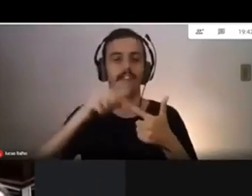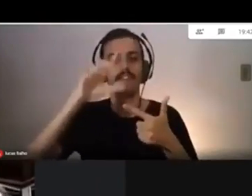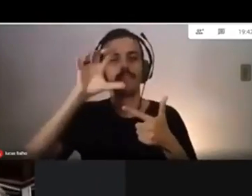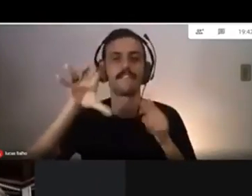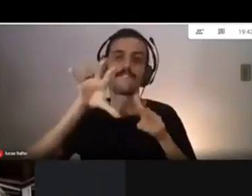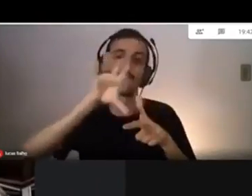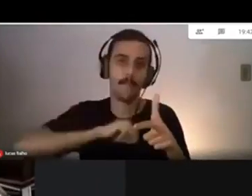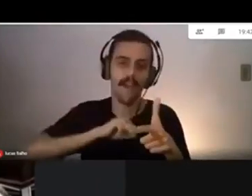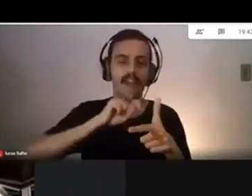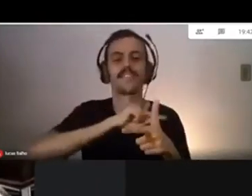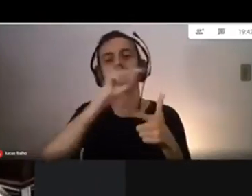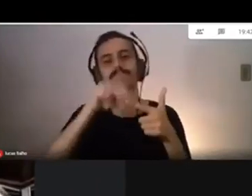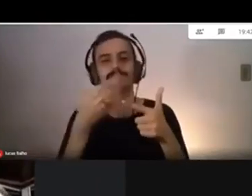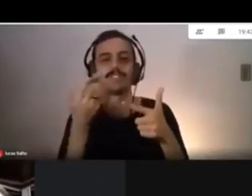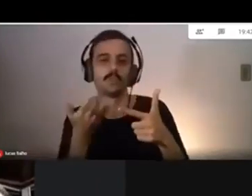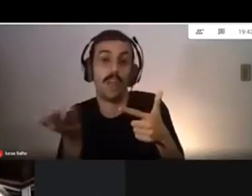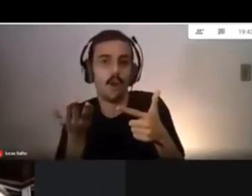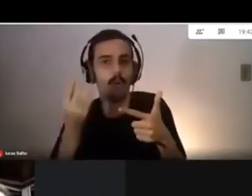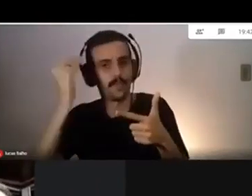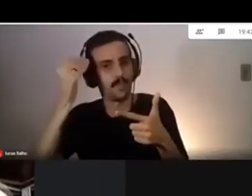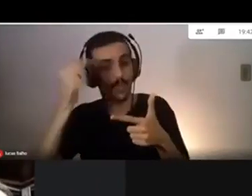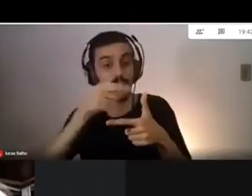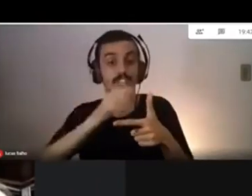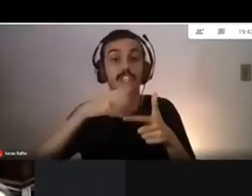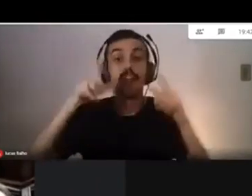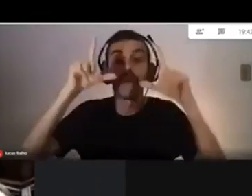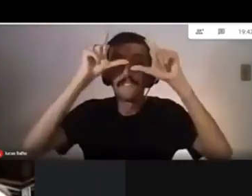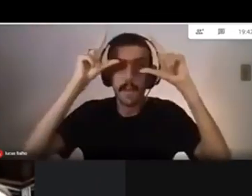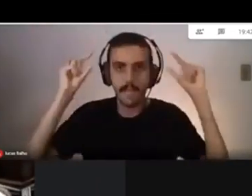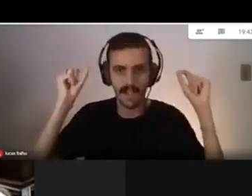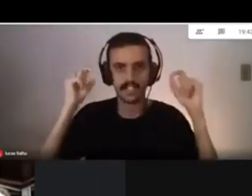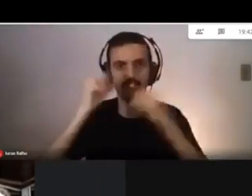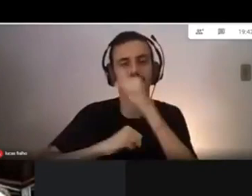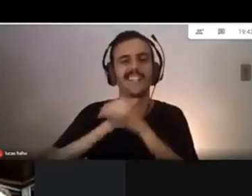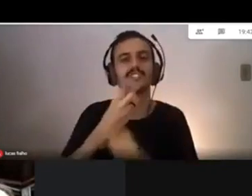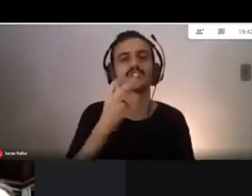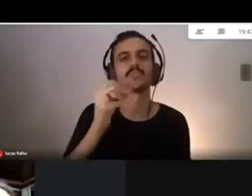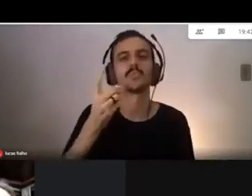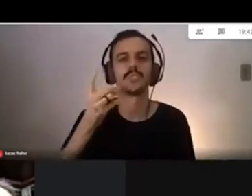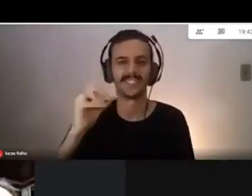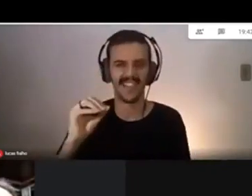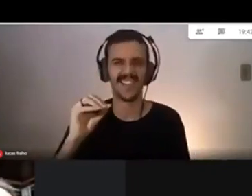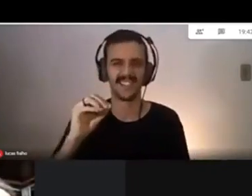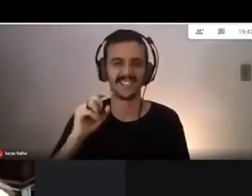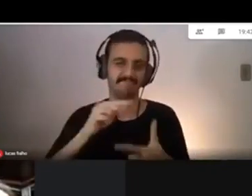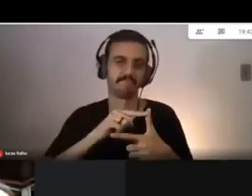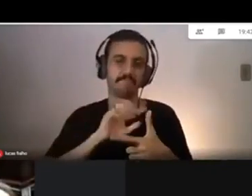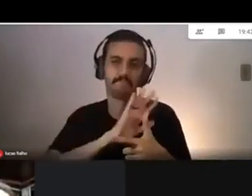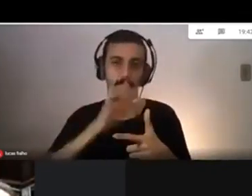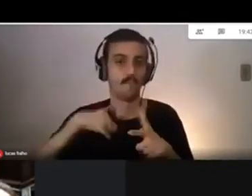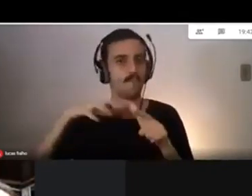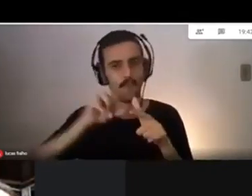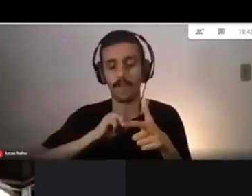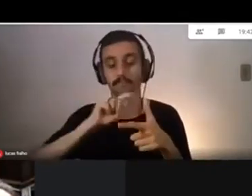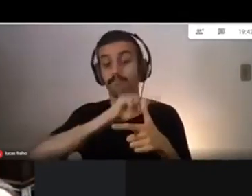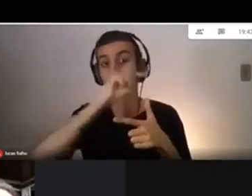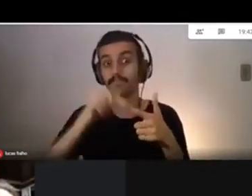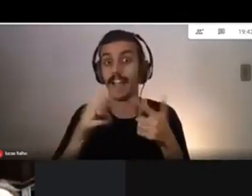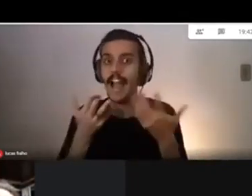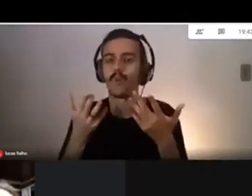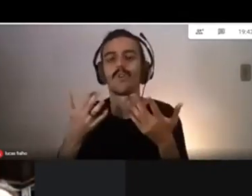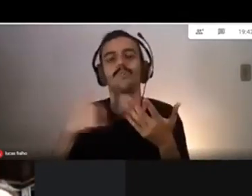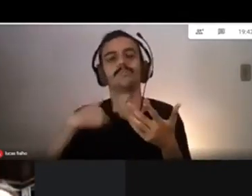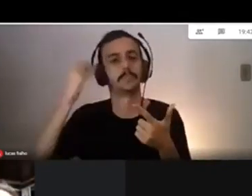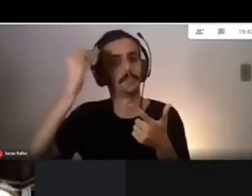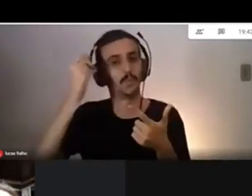e comecei então agora, em 2017, a psicologia. E foram duas entradas bem diferentes, assim,